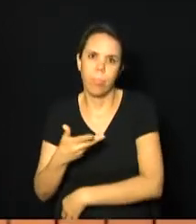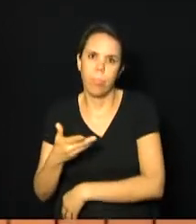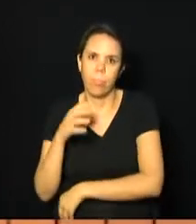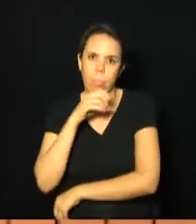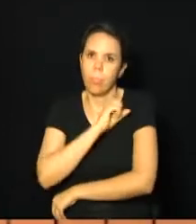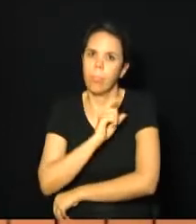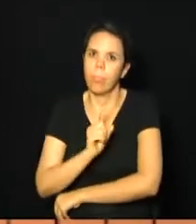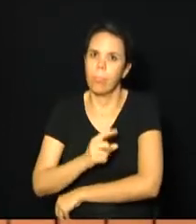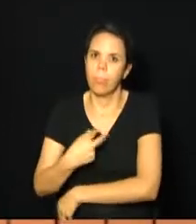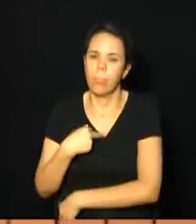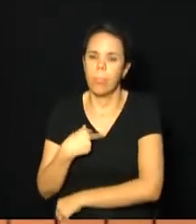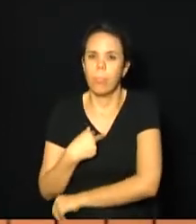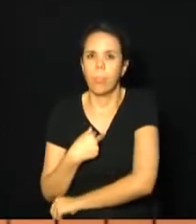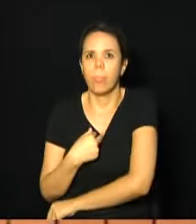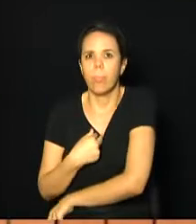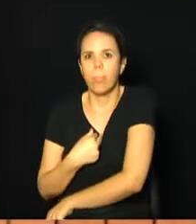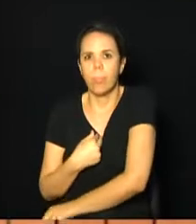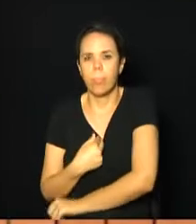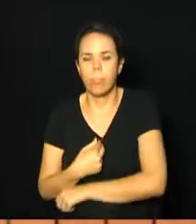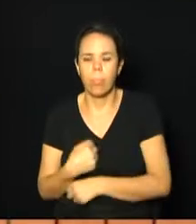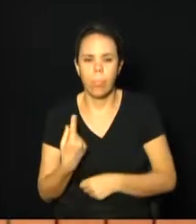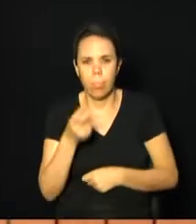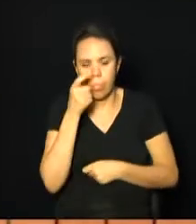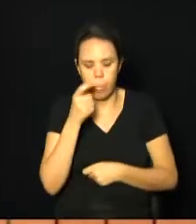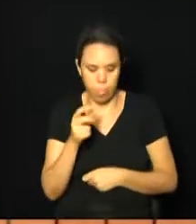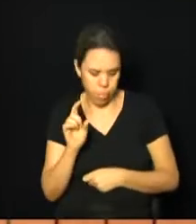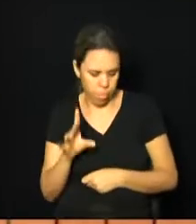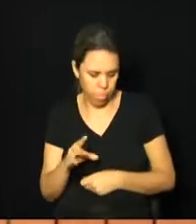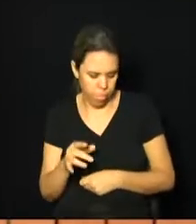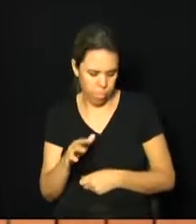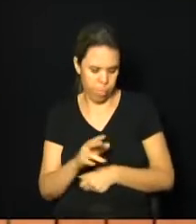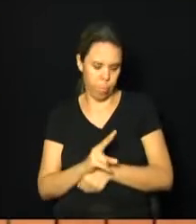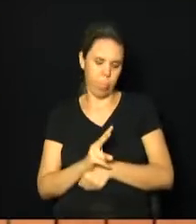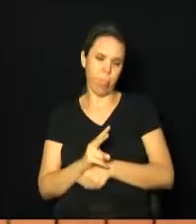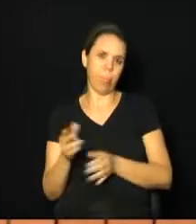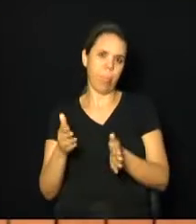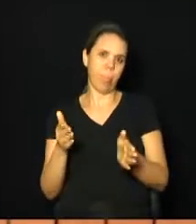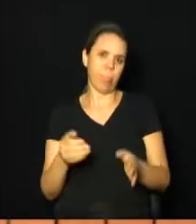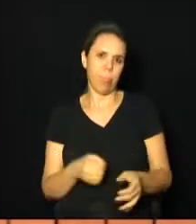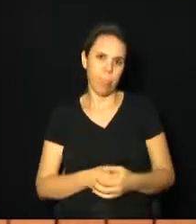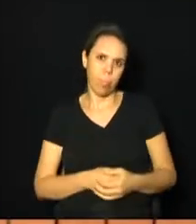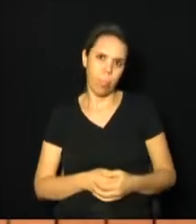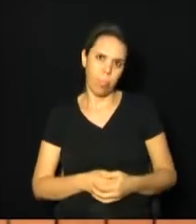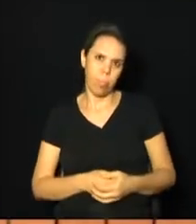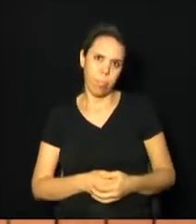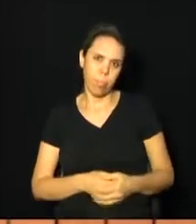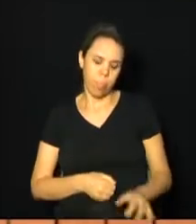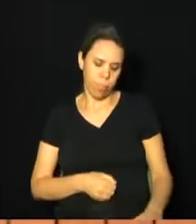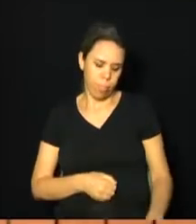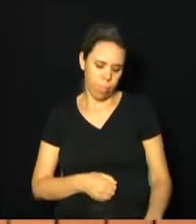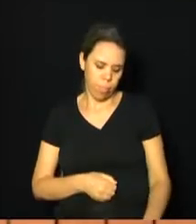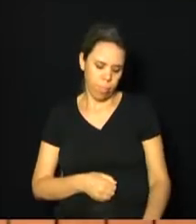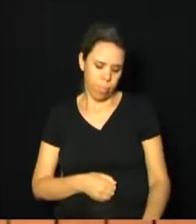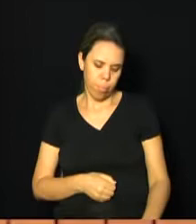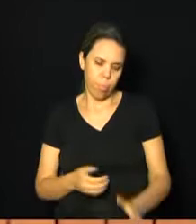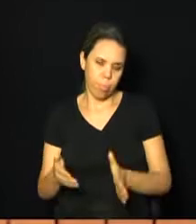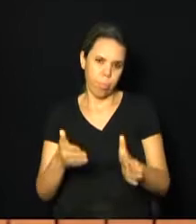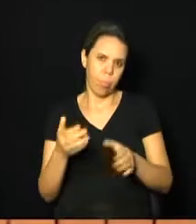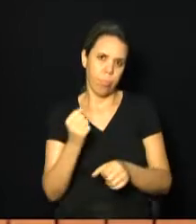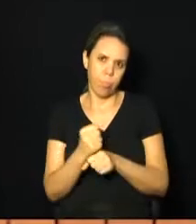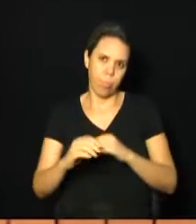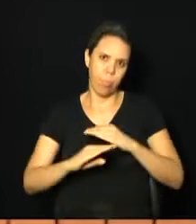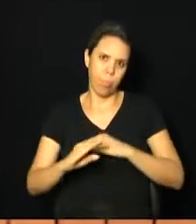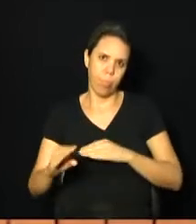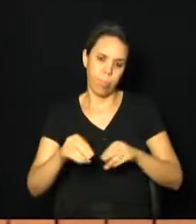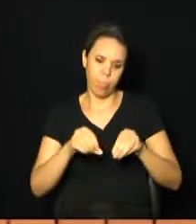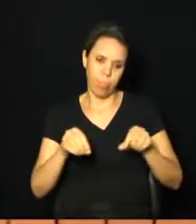velocidade, né, absurda, mas a gente vê, e não só na estrada de terra, na estrada asfaltada, na área rural,